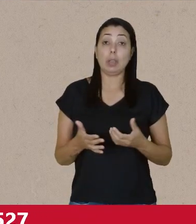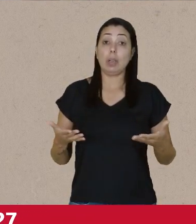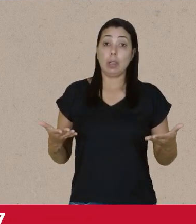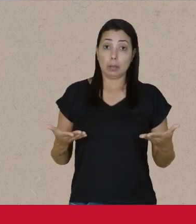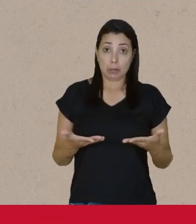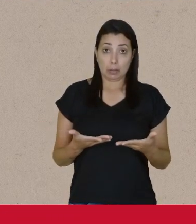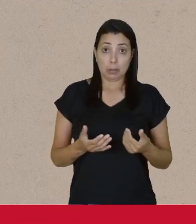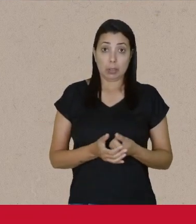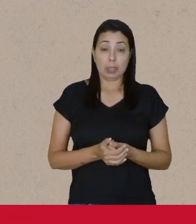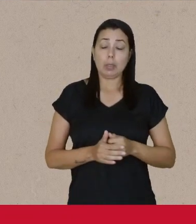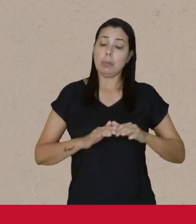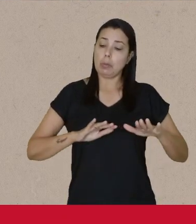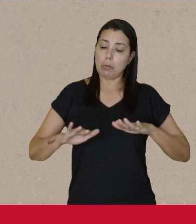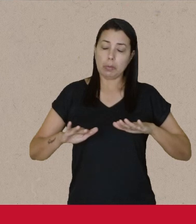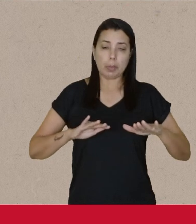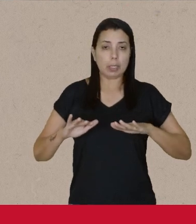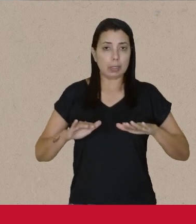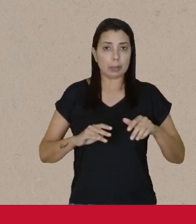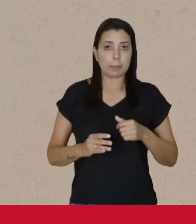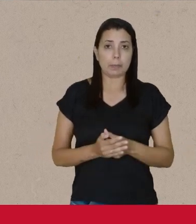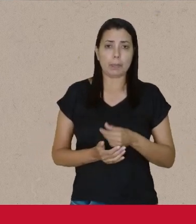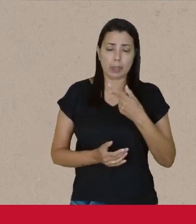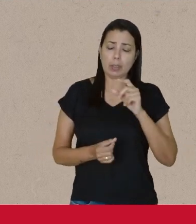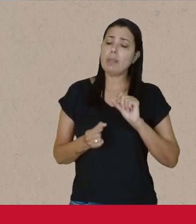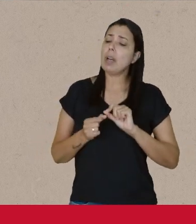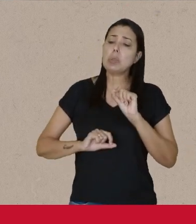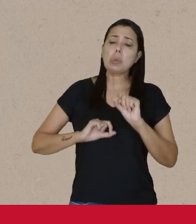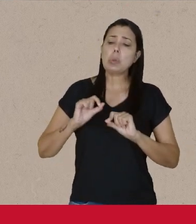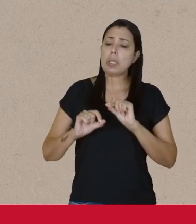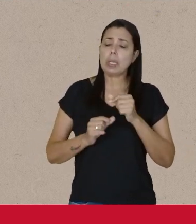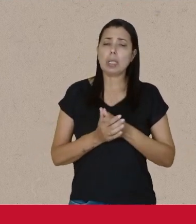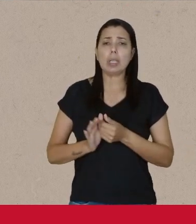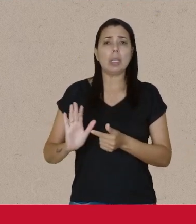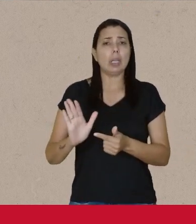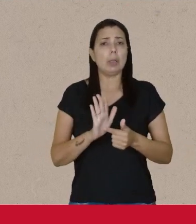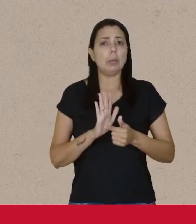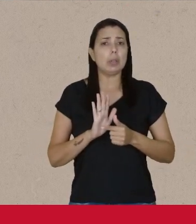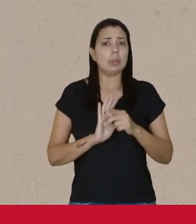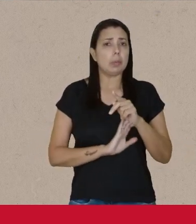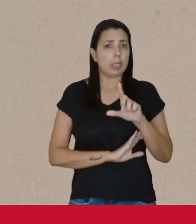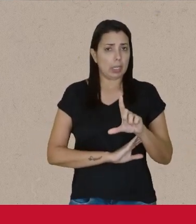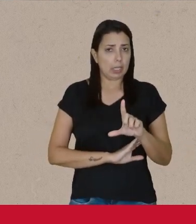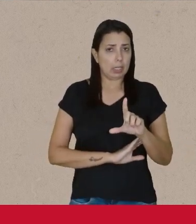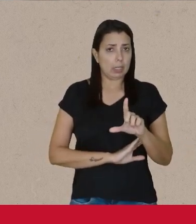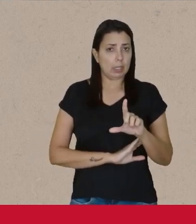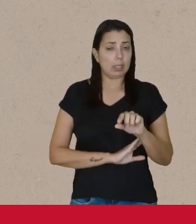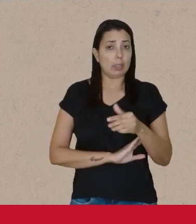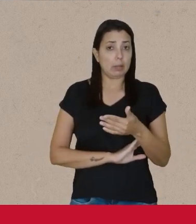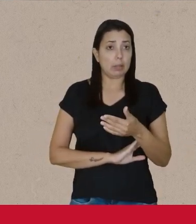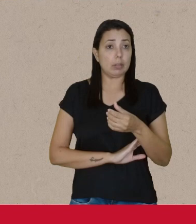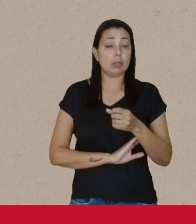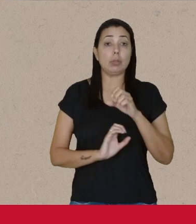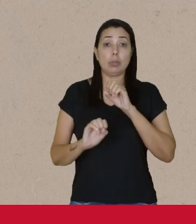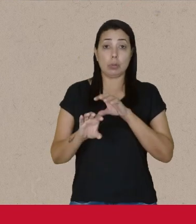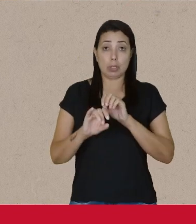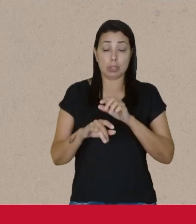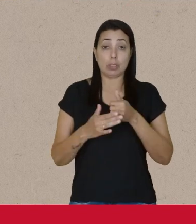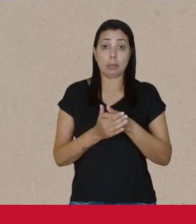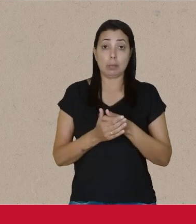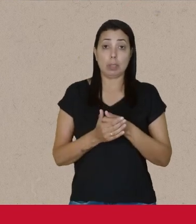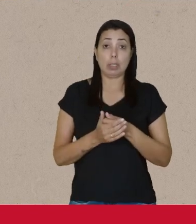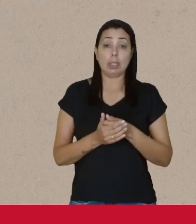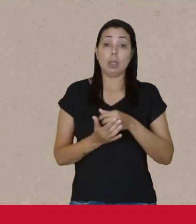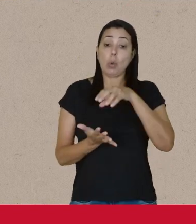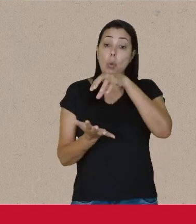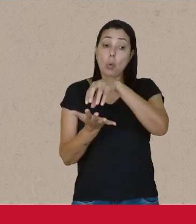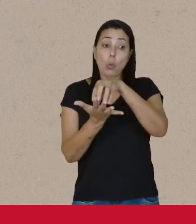agora se movimenta. O que ele faz? Ele traz o PL do Fundo Nacional de Desenvolvimento da Educação, ou seja, para o centro